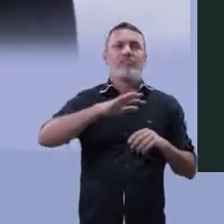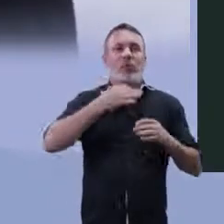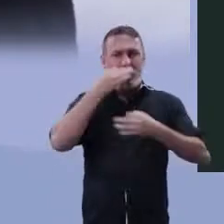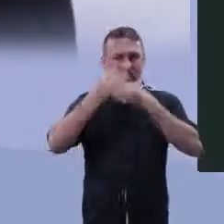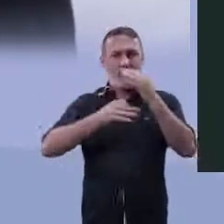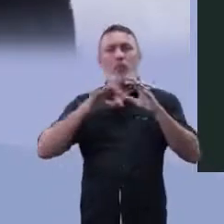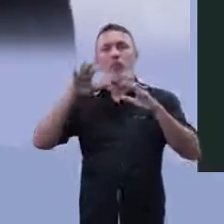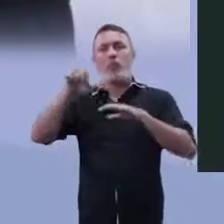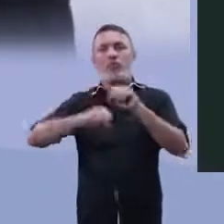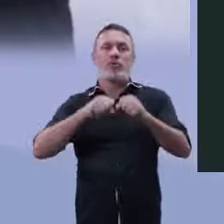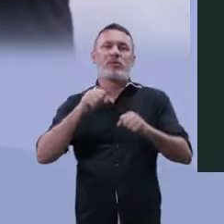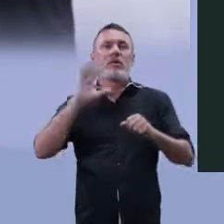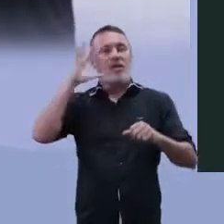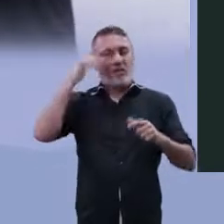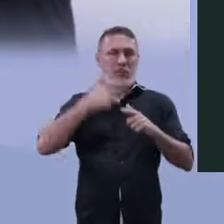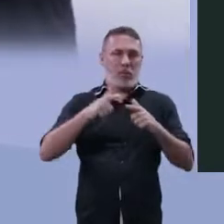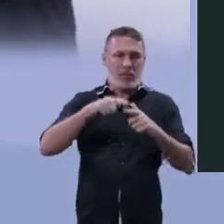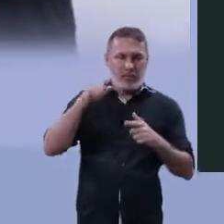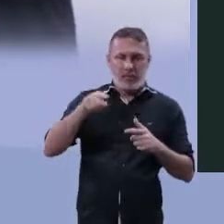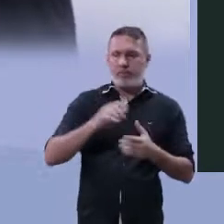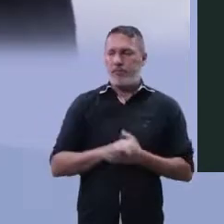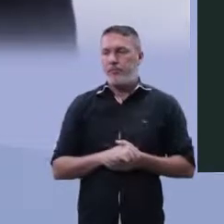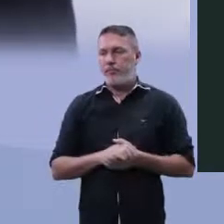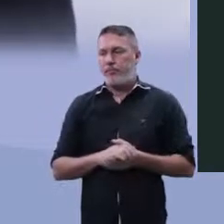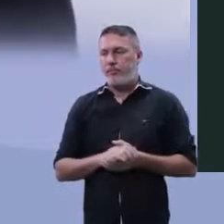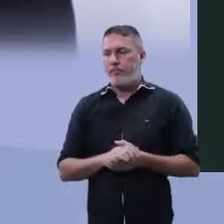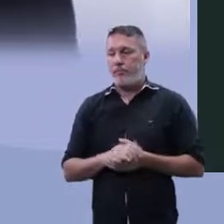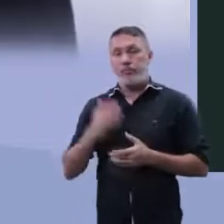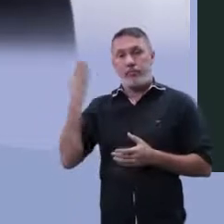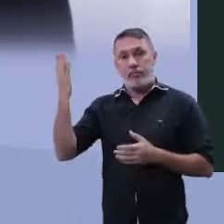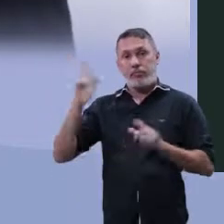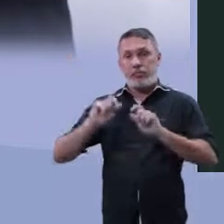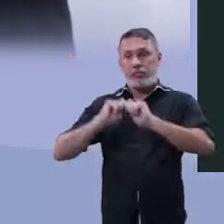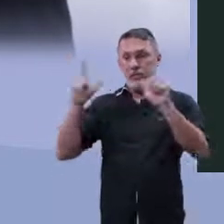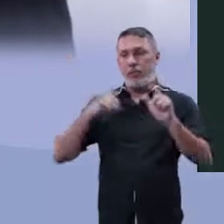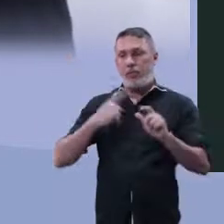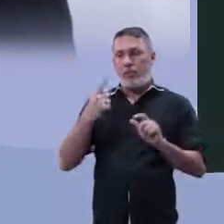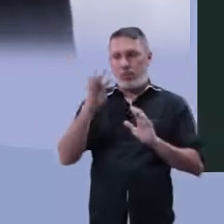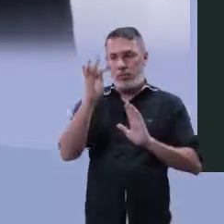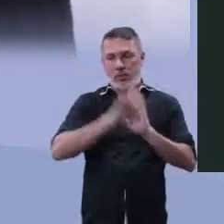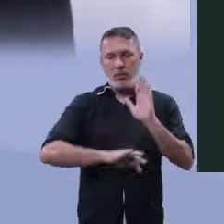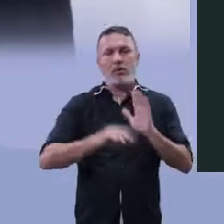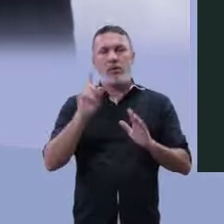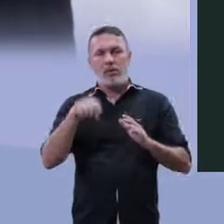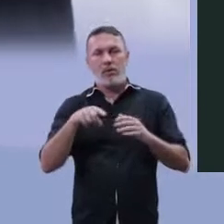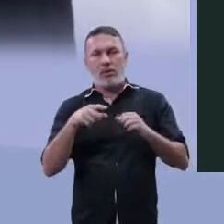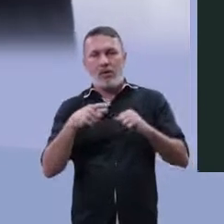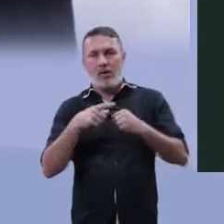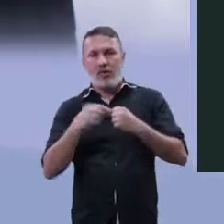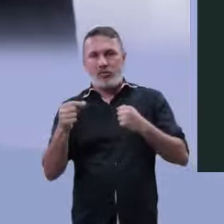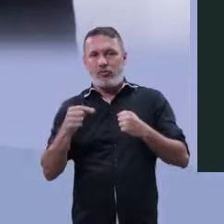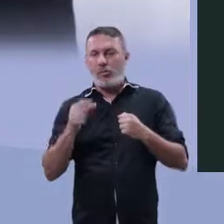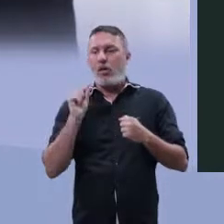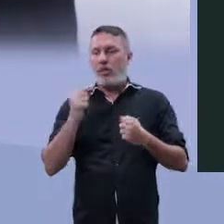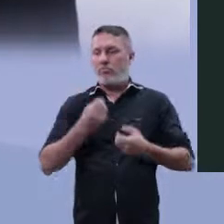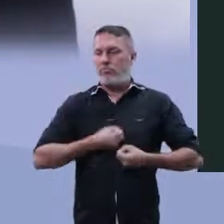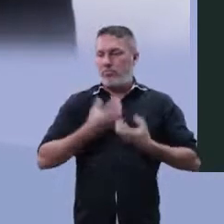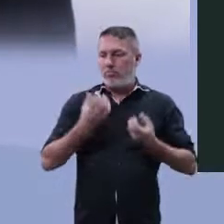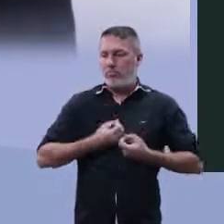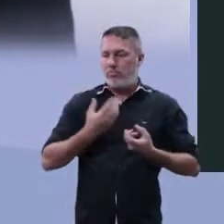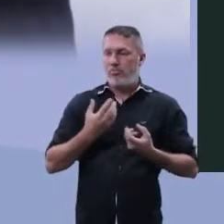na internet, exatamente ilustrando o problema. Né? E aí tem um texto, né, um